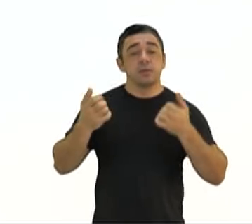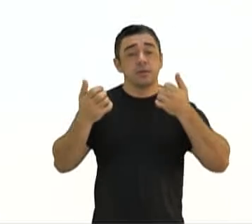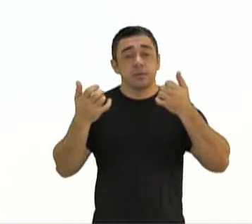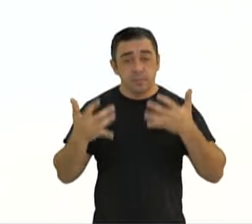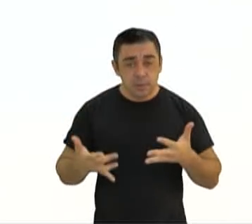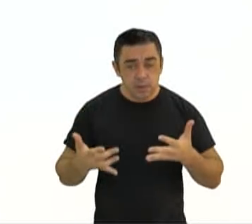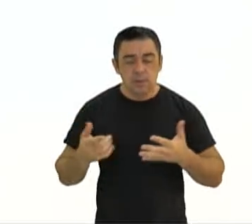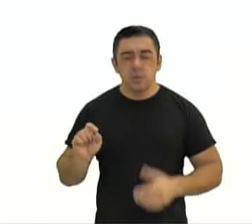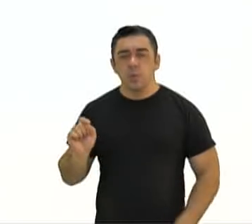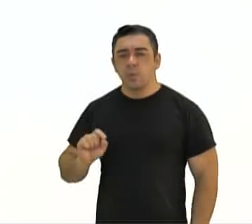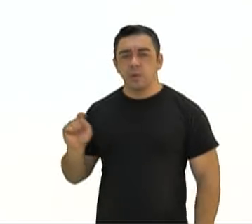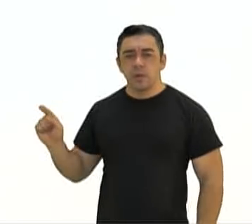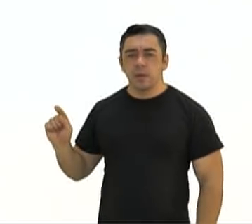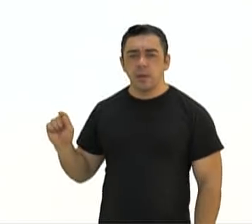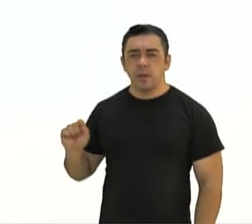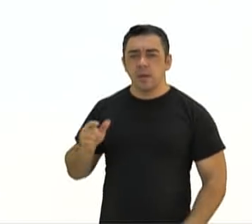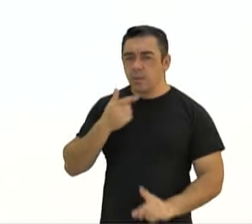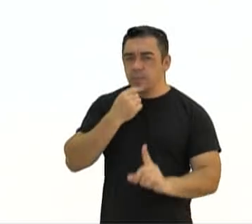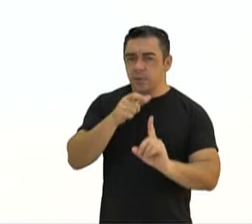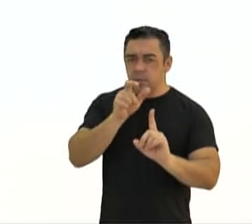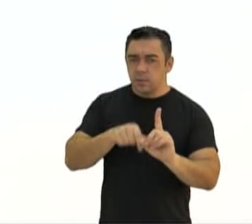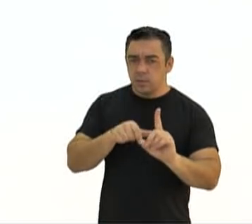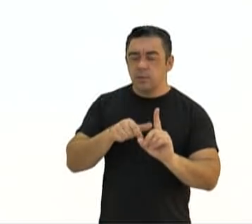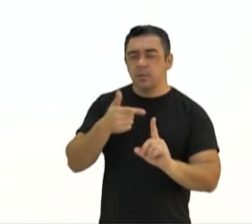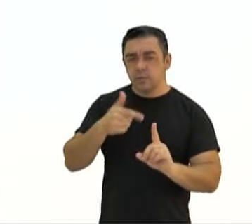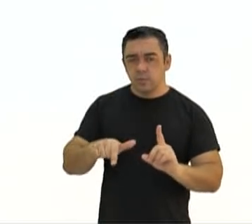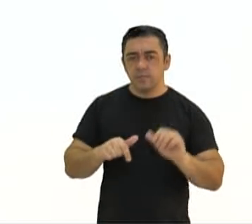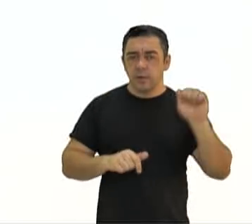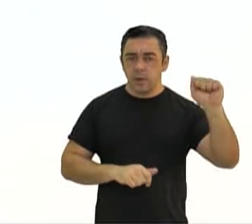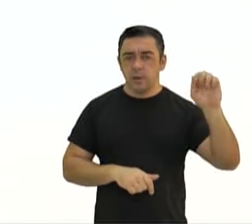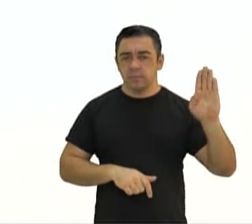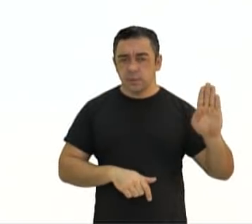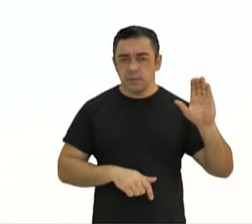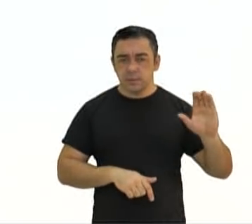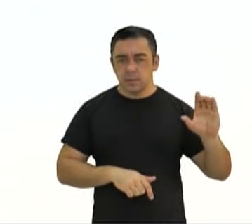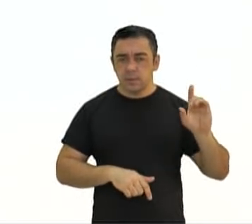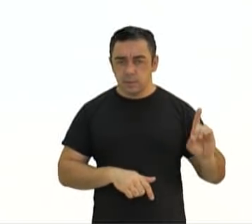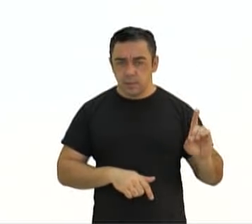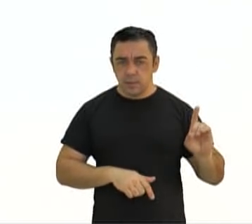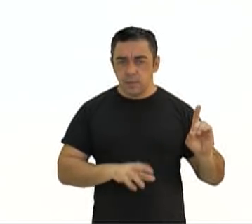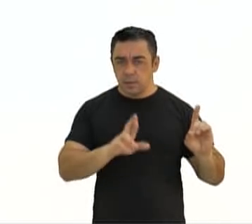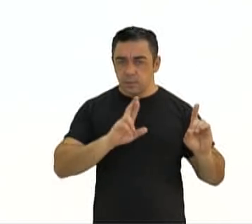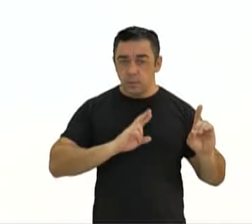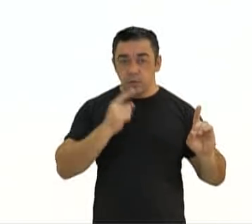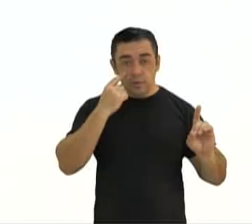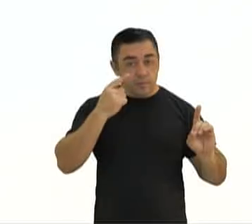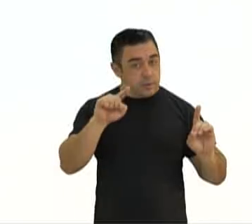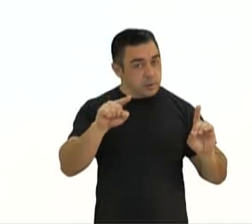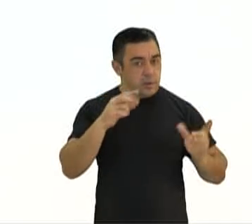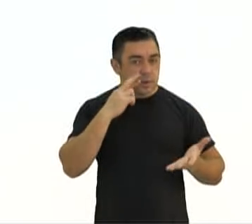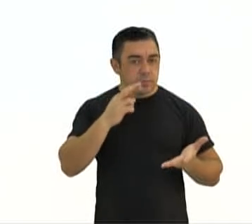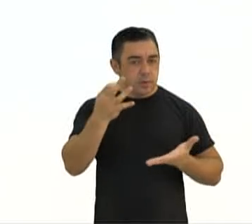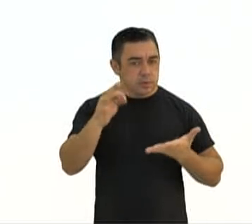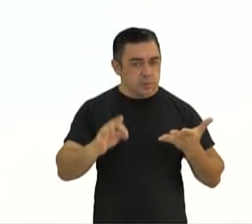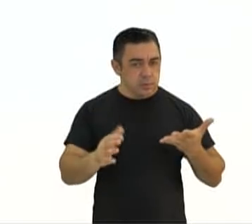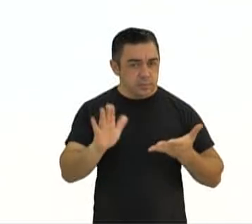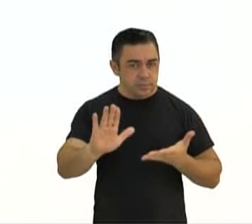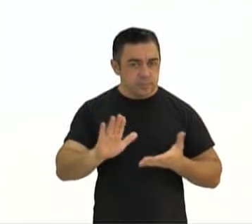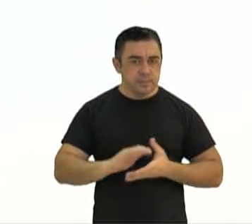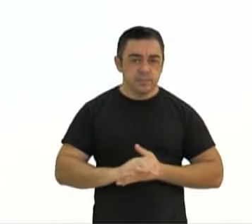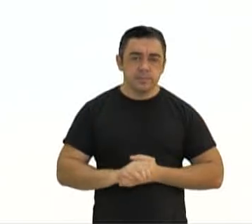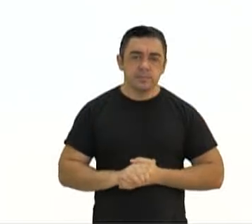nós lemos. E aí releia as alternativas e responda. Eu já volto com a resposta